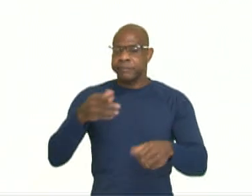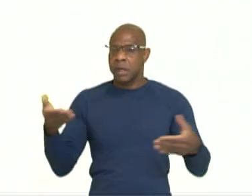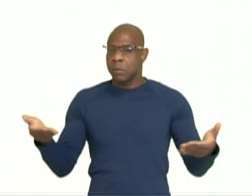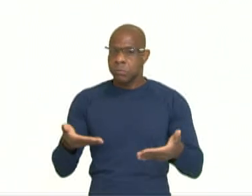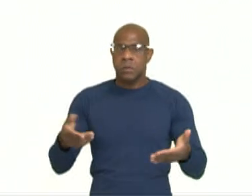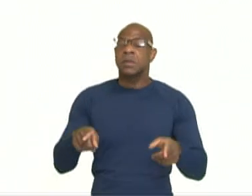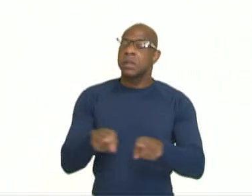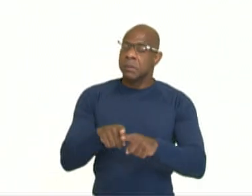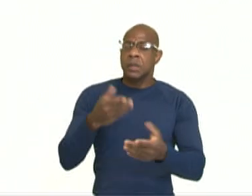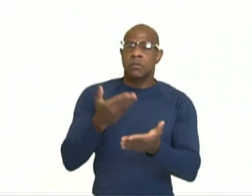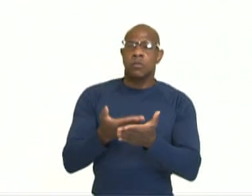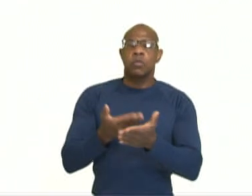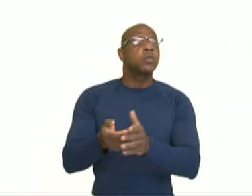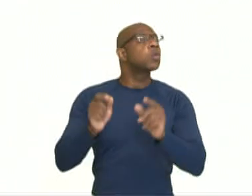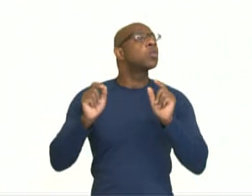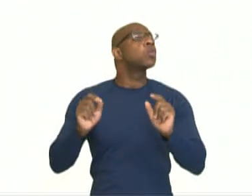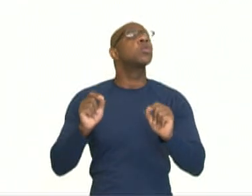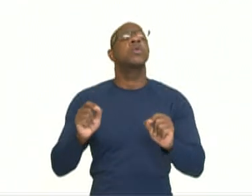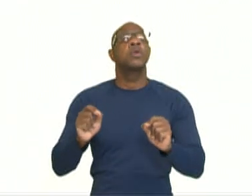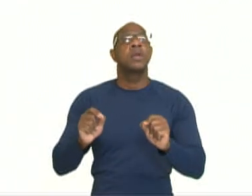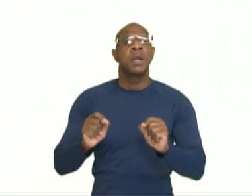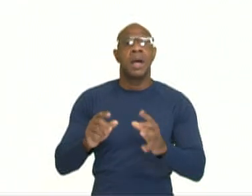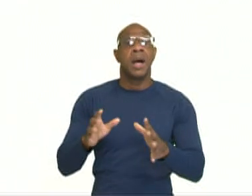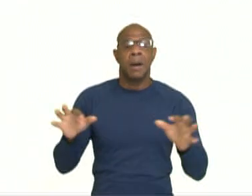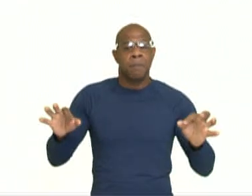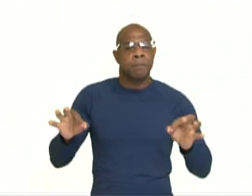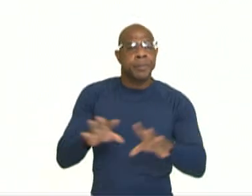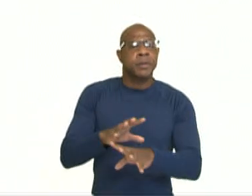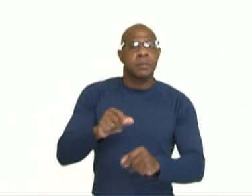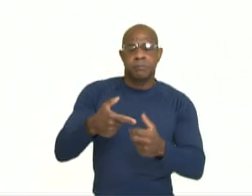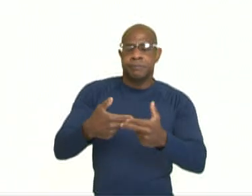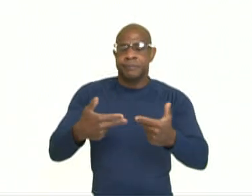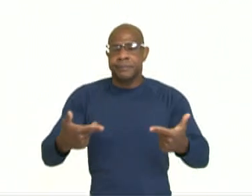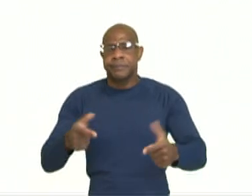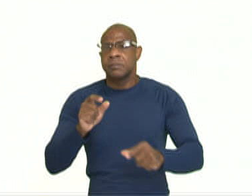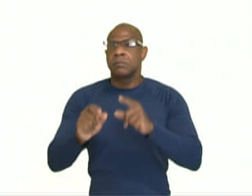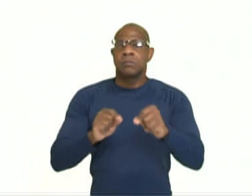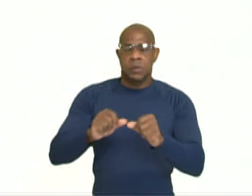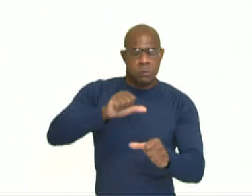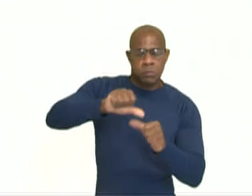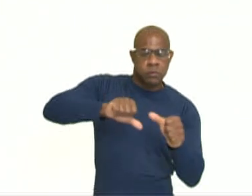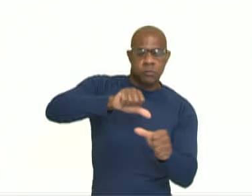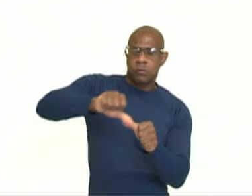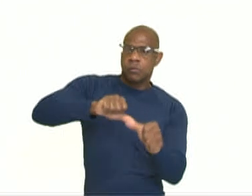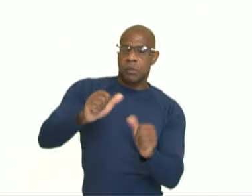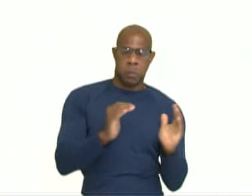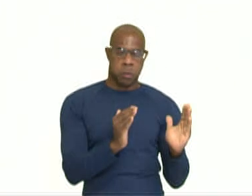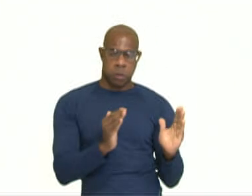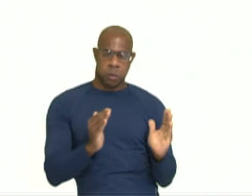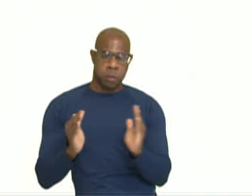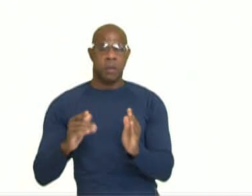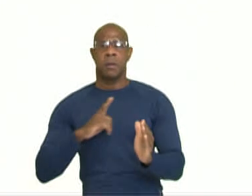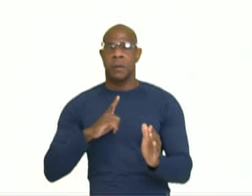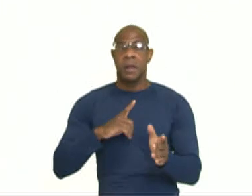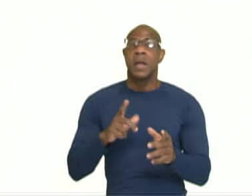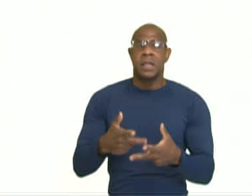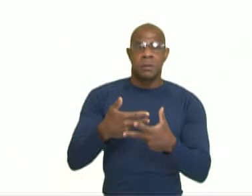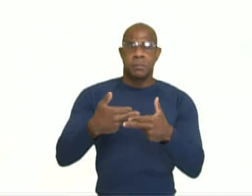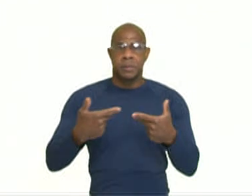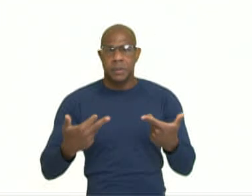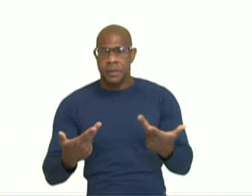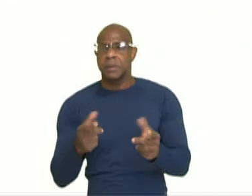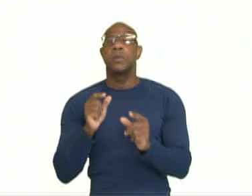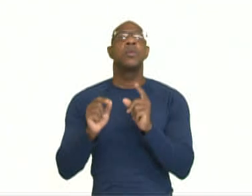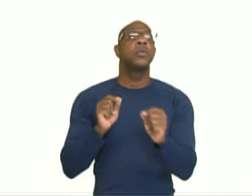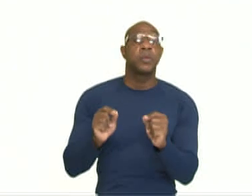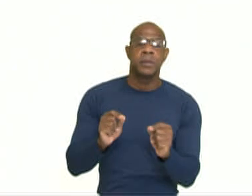também estuda a concretização de elementos que se modificaram no decorrer do tempo. Esses elementos,